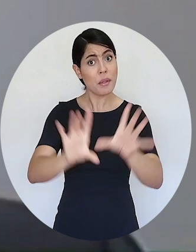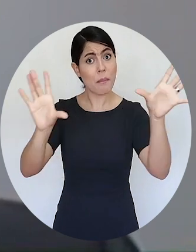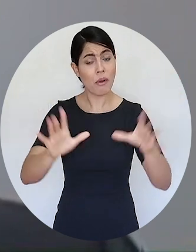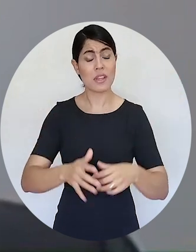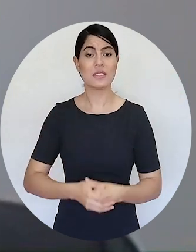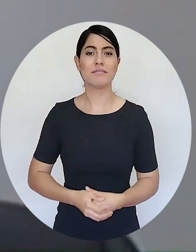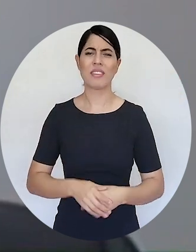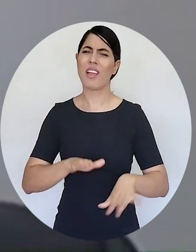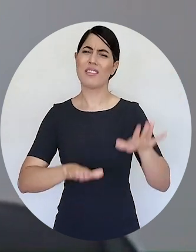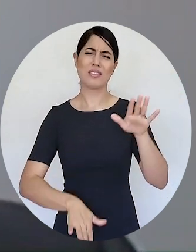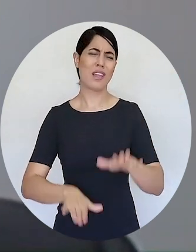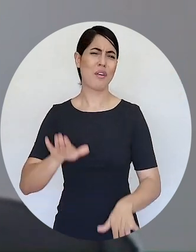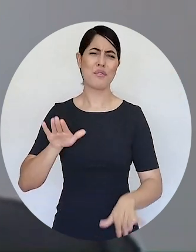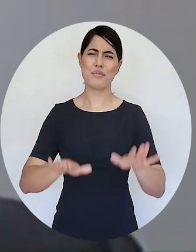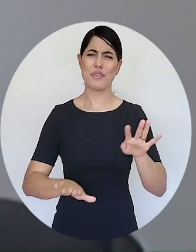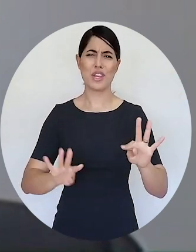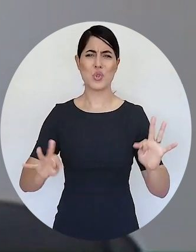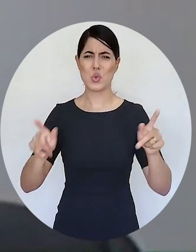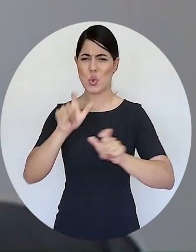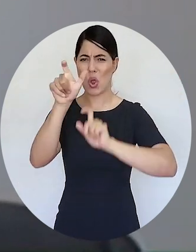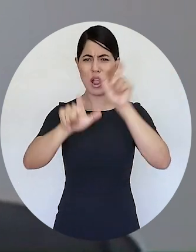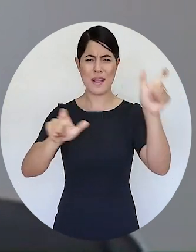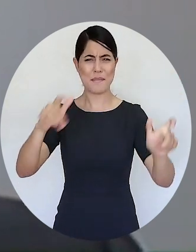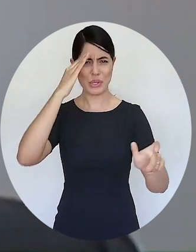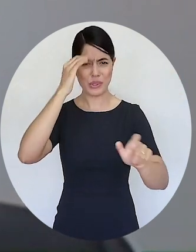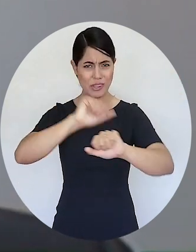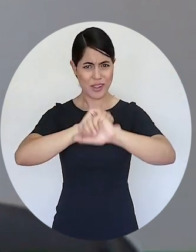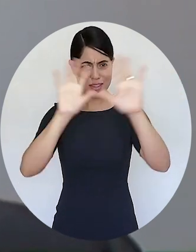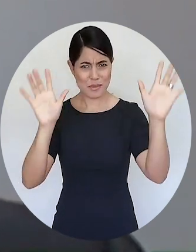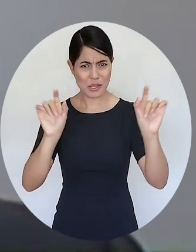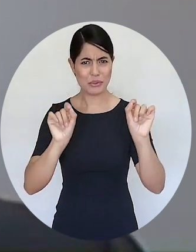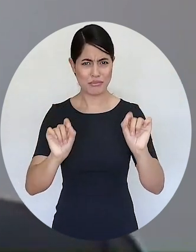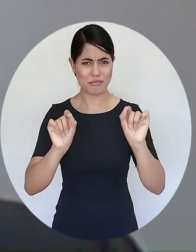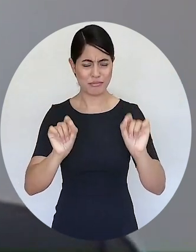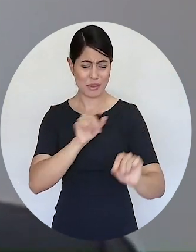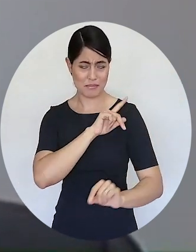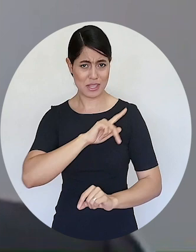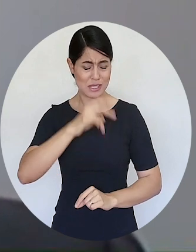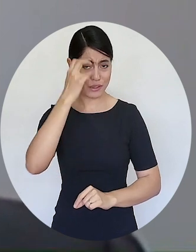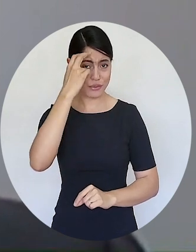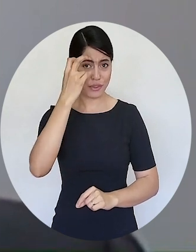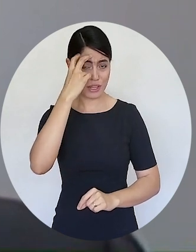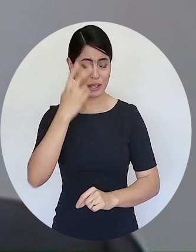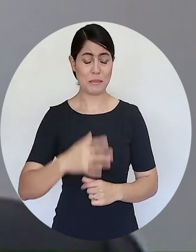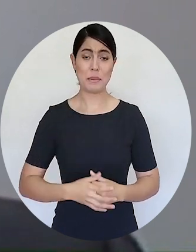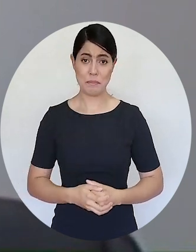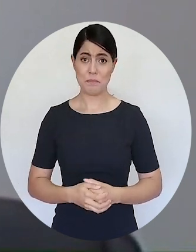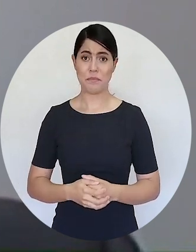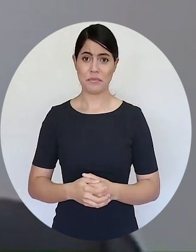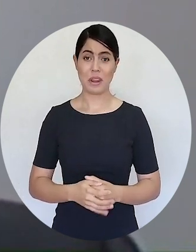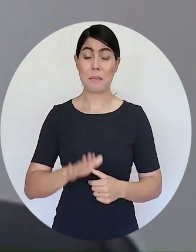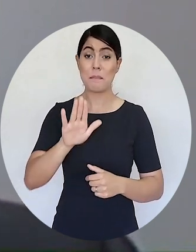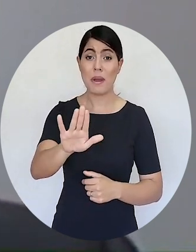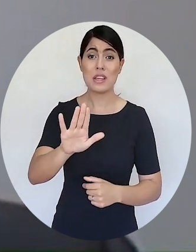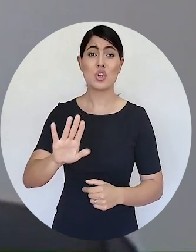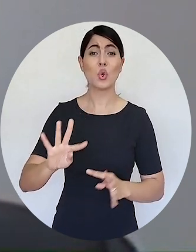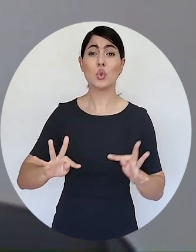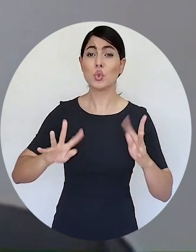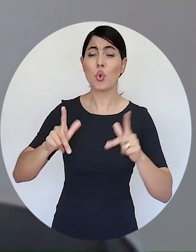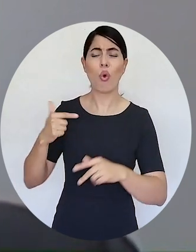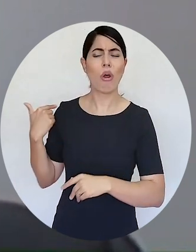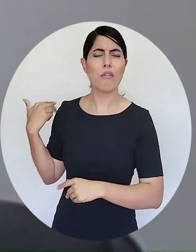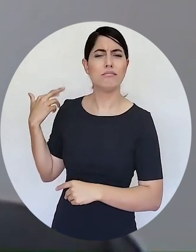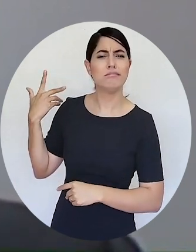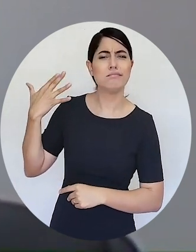E talvez nem todos tenham compreendido, presidente Felipe Santa Cruz, todo o empenho do